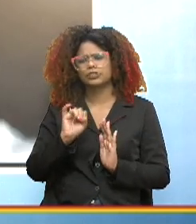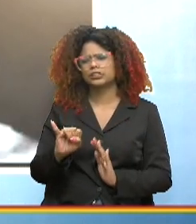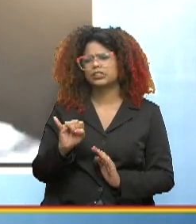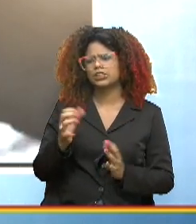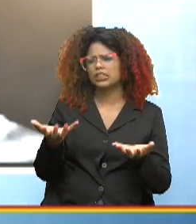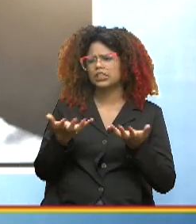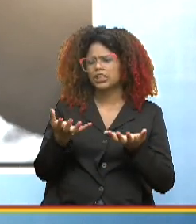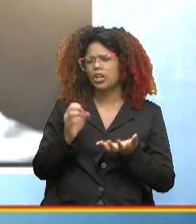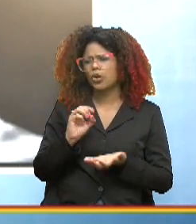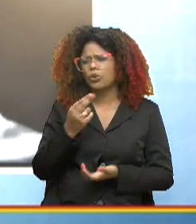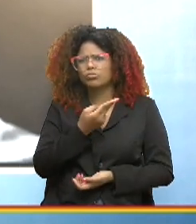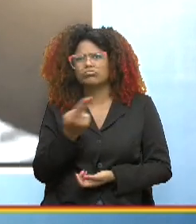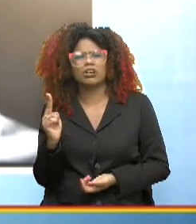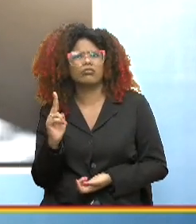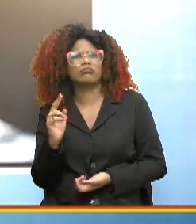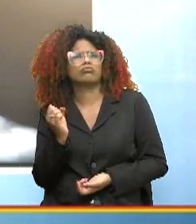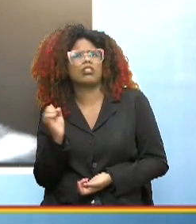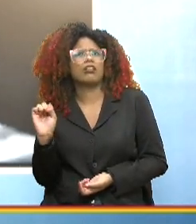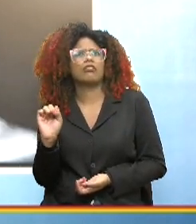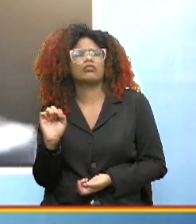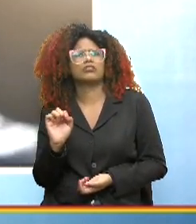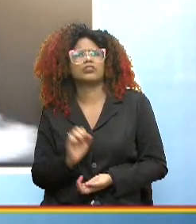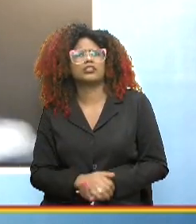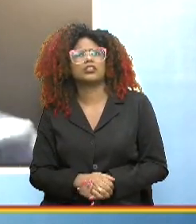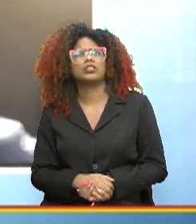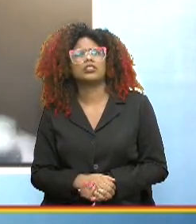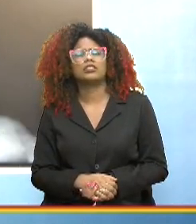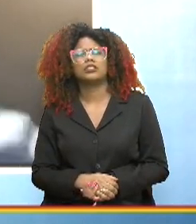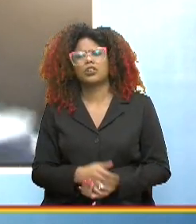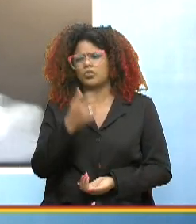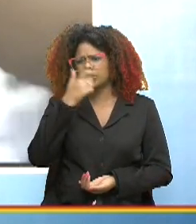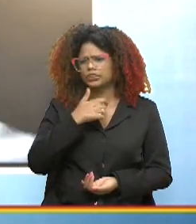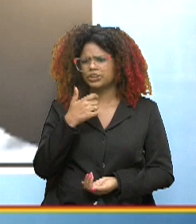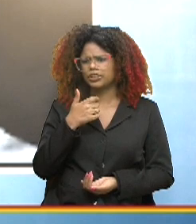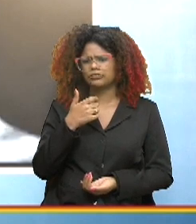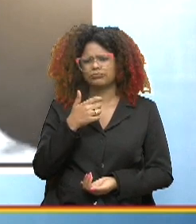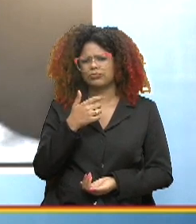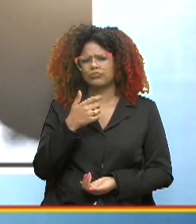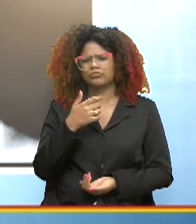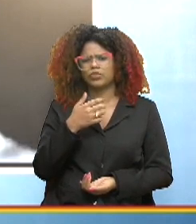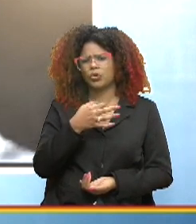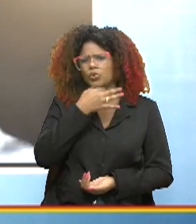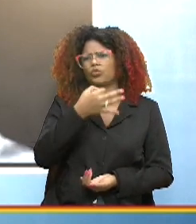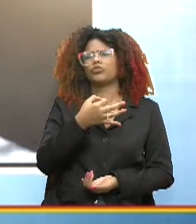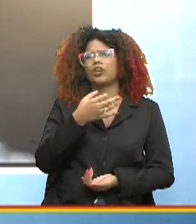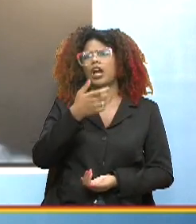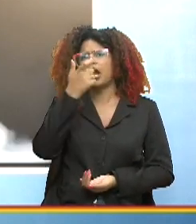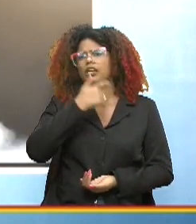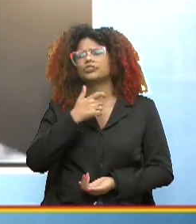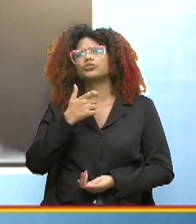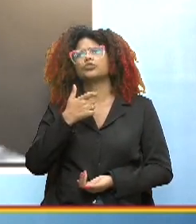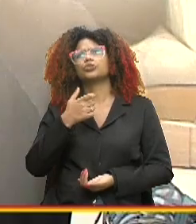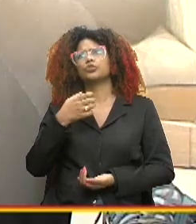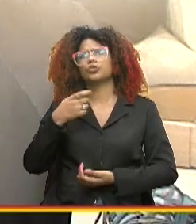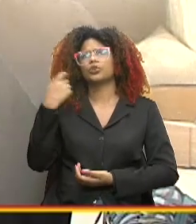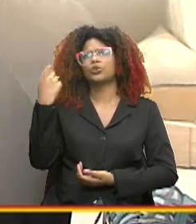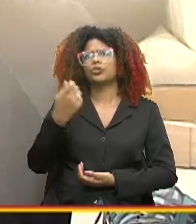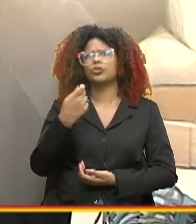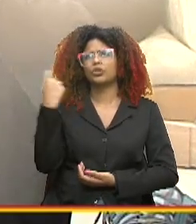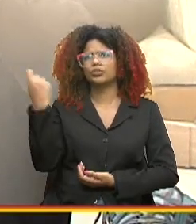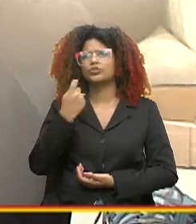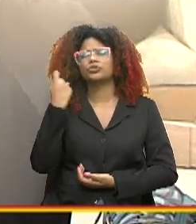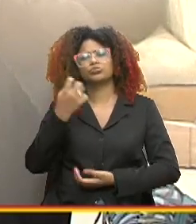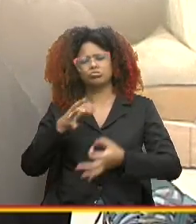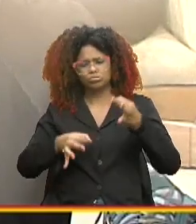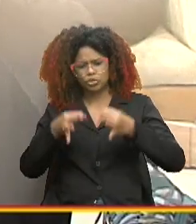né E então é eu achei um atraso e eu acho que o Rio Grande do Sul É bem a justiça nesse